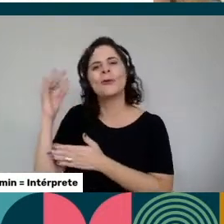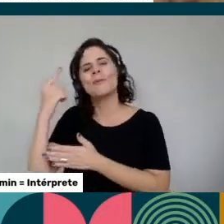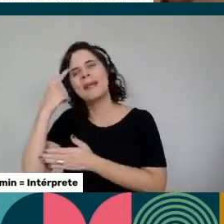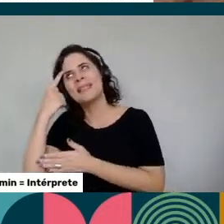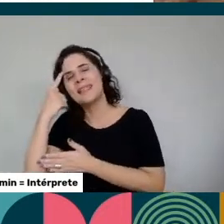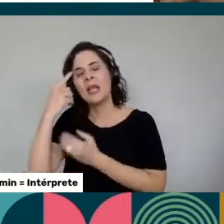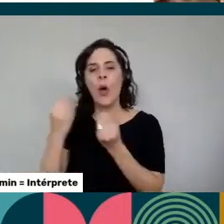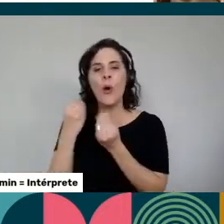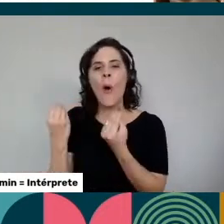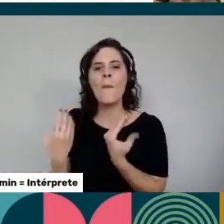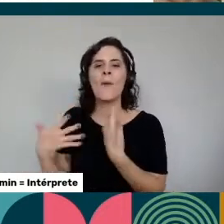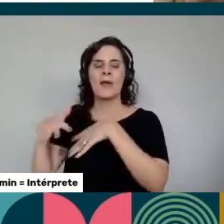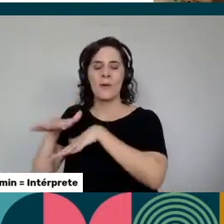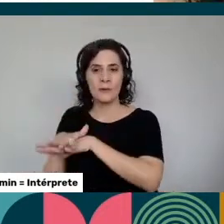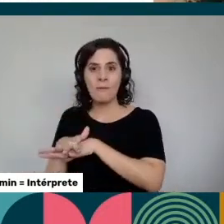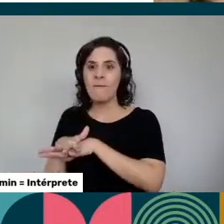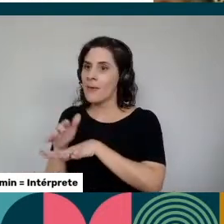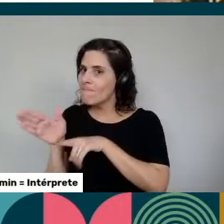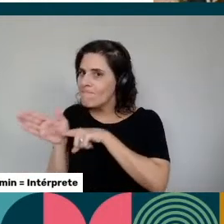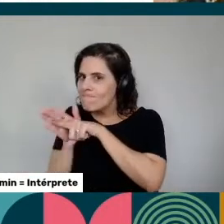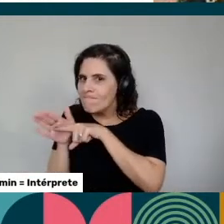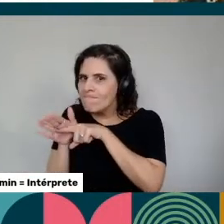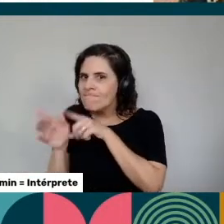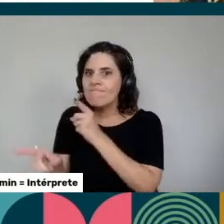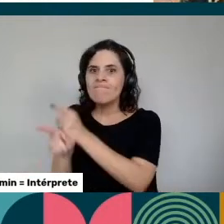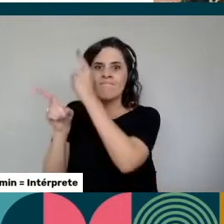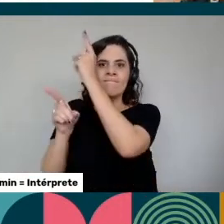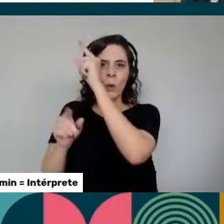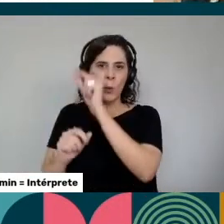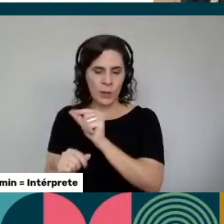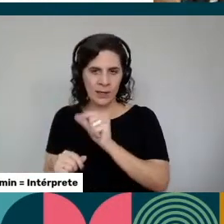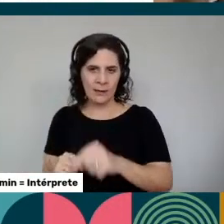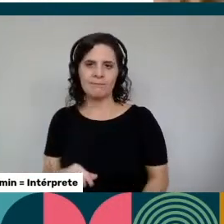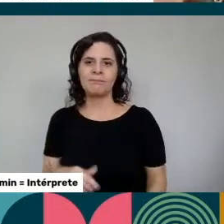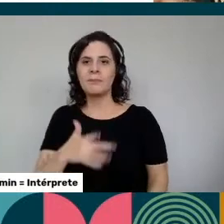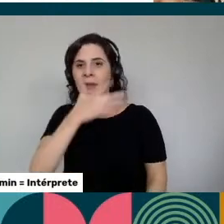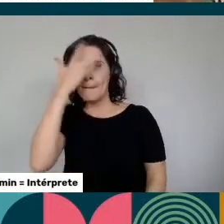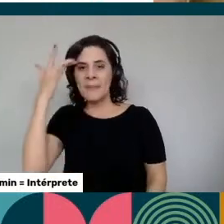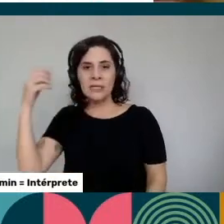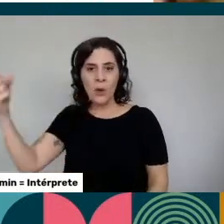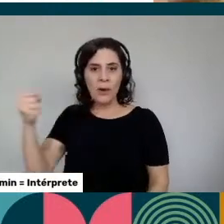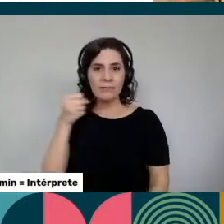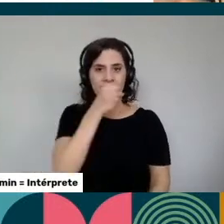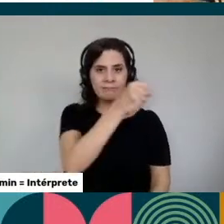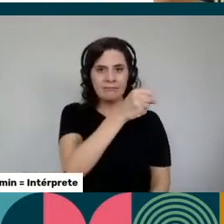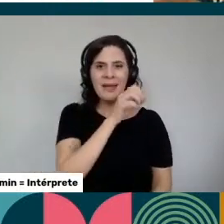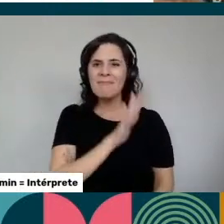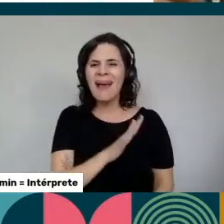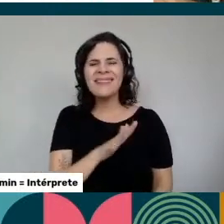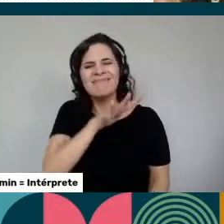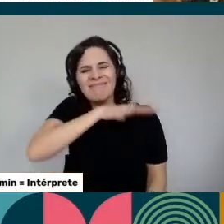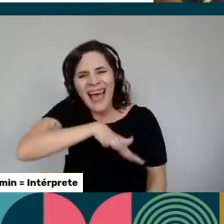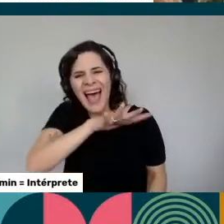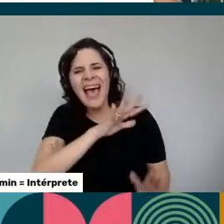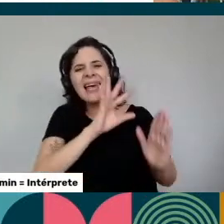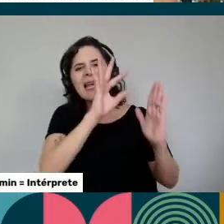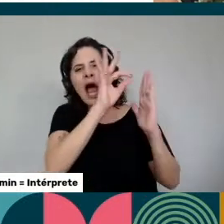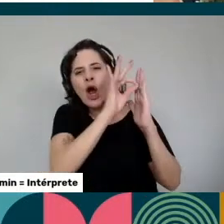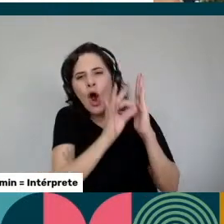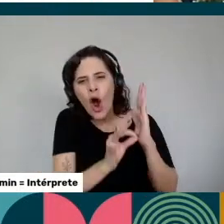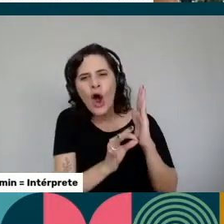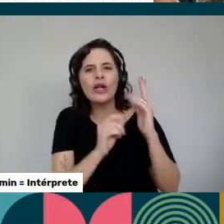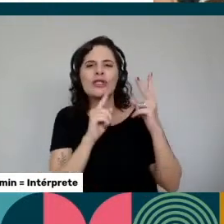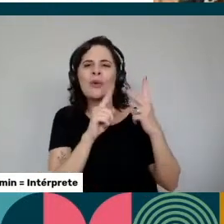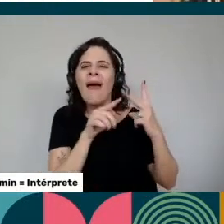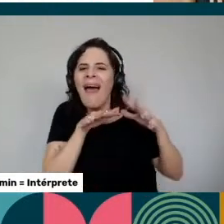perspectiva da inclusão, apareceu muito. A gente traz as pessoas, mas os códigos, os ambientes, eles não foram